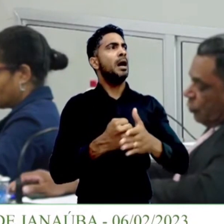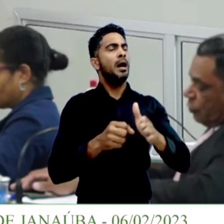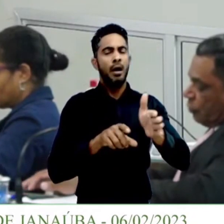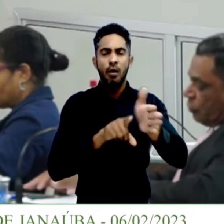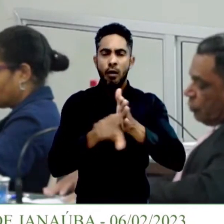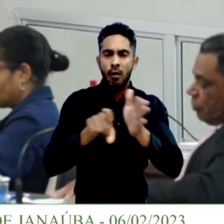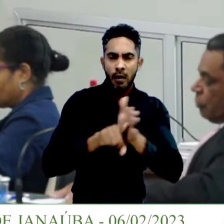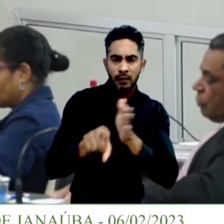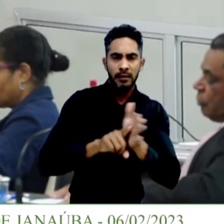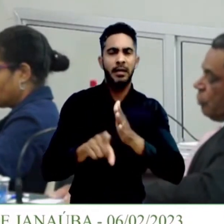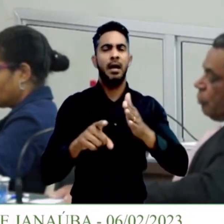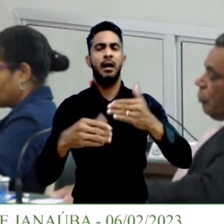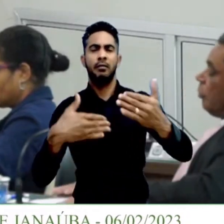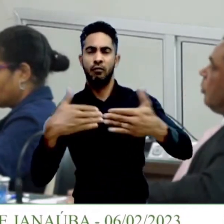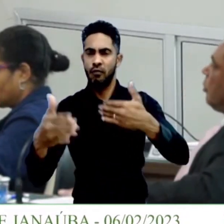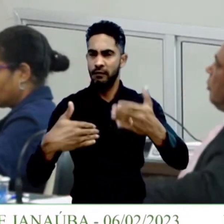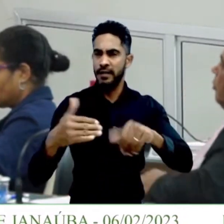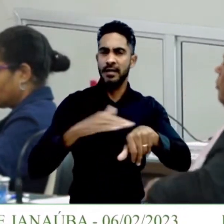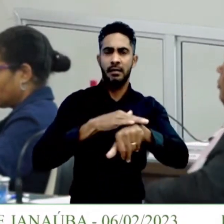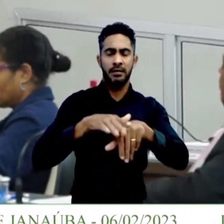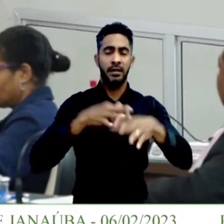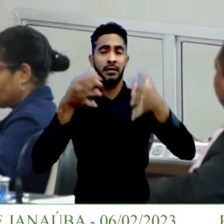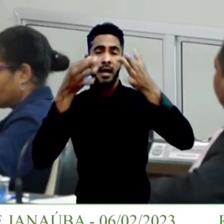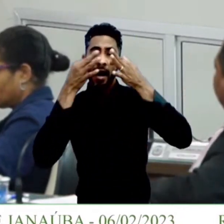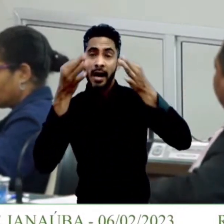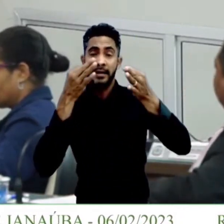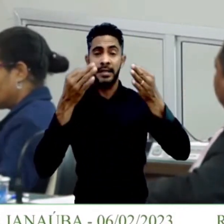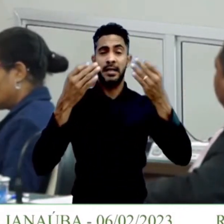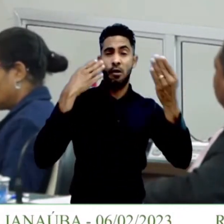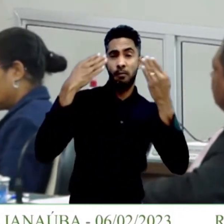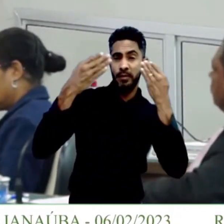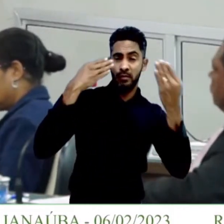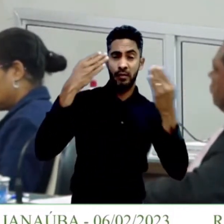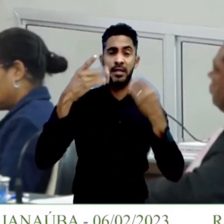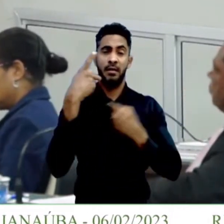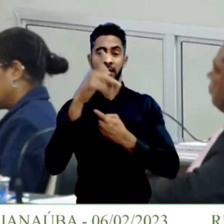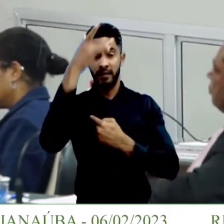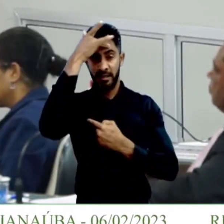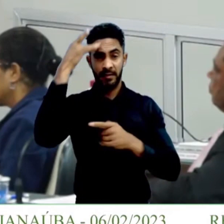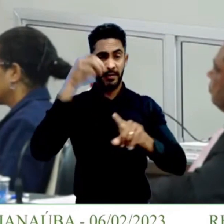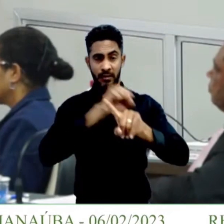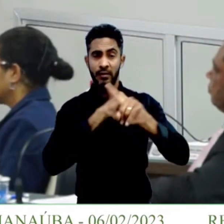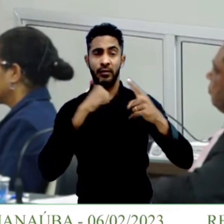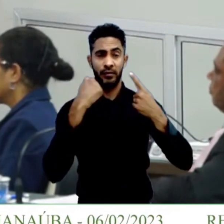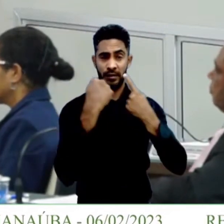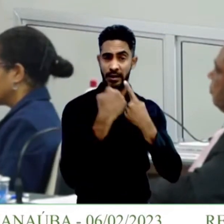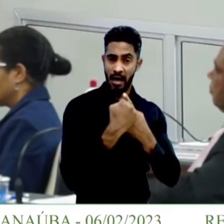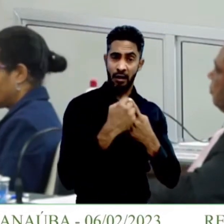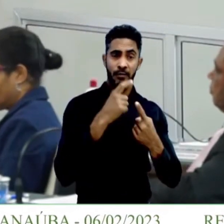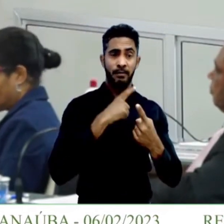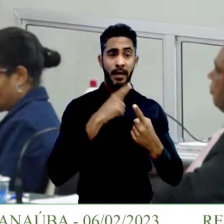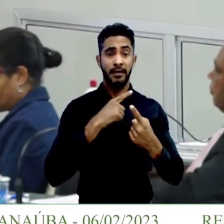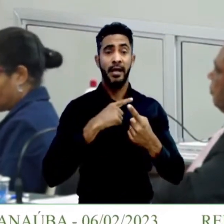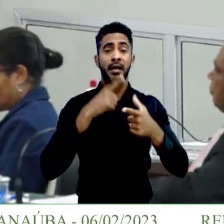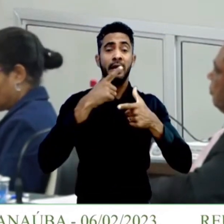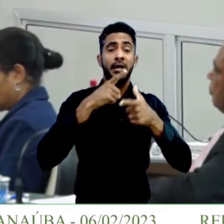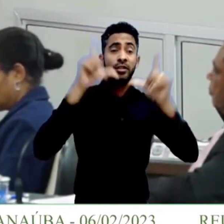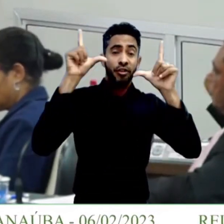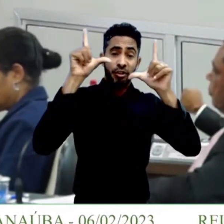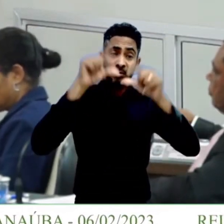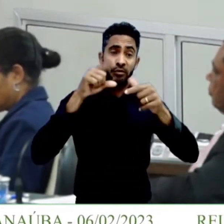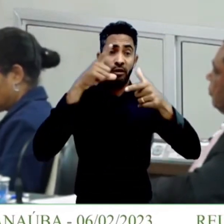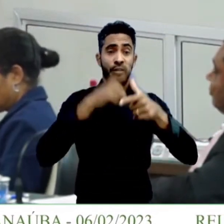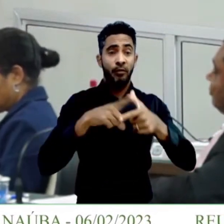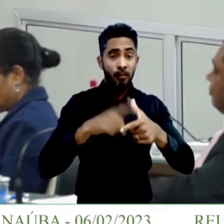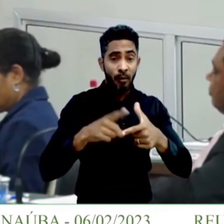rua, articulação com a rede de atenção psicossocial para redução de riscos e danos relacionados ao